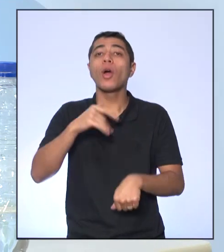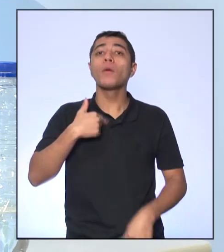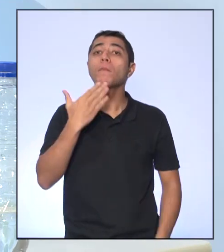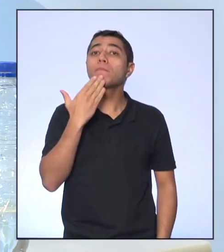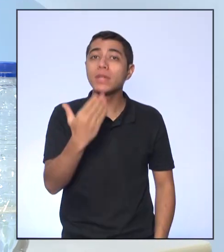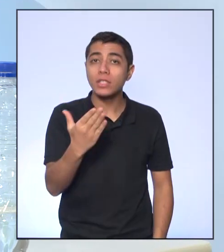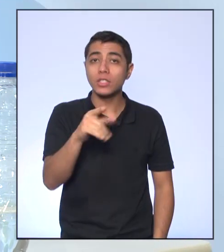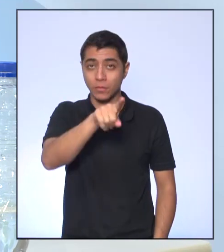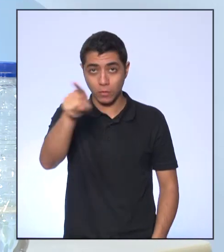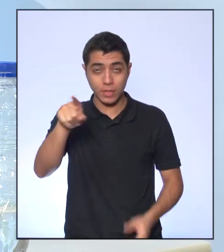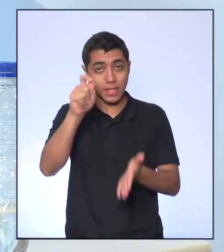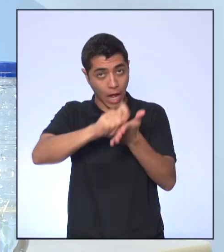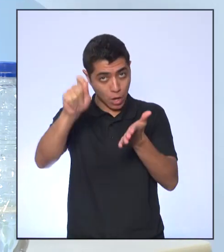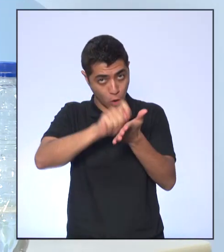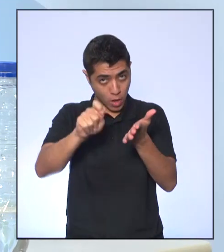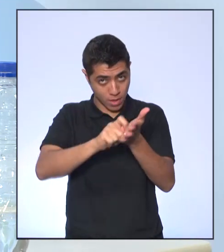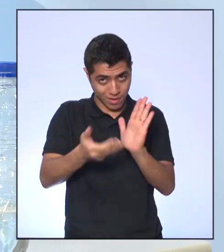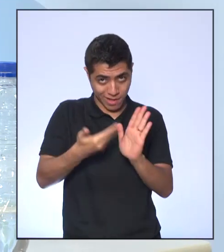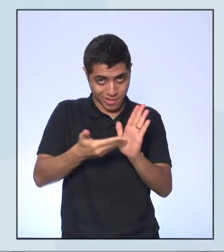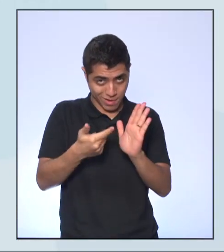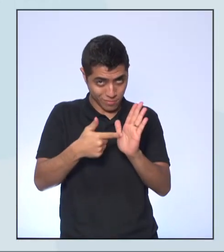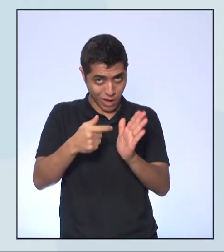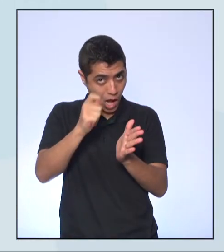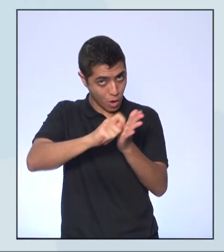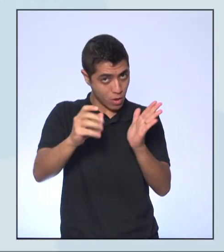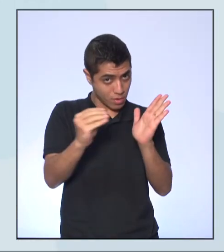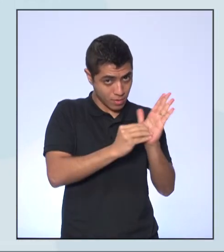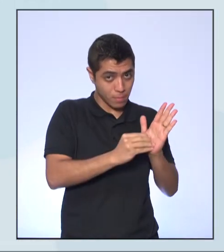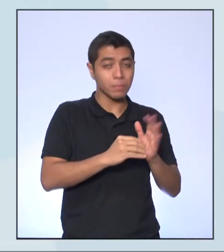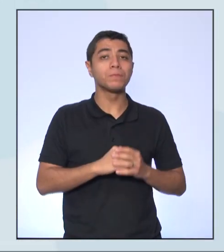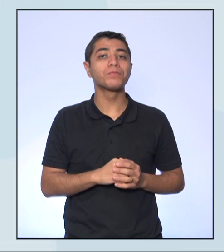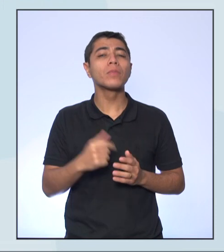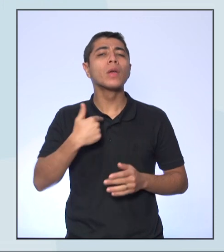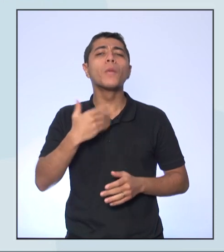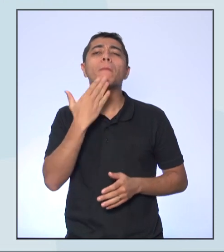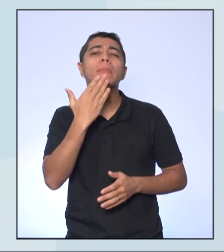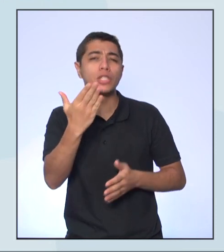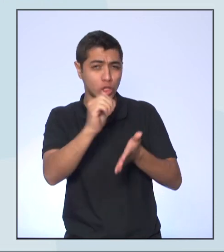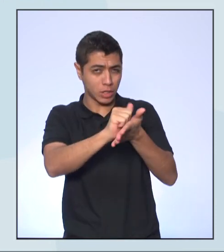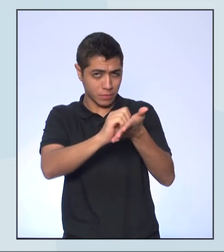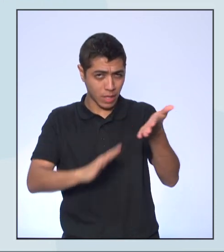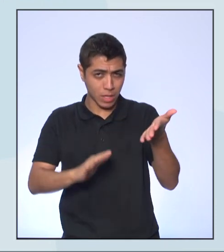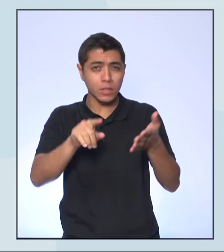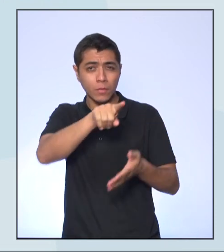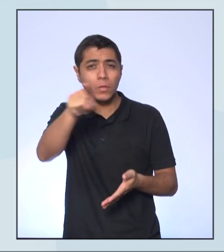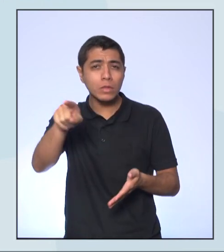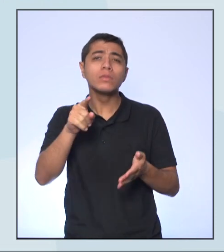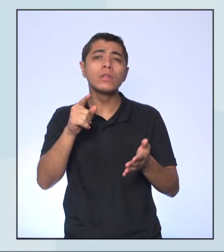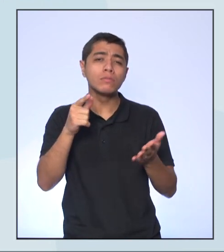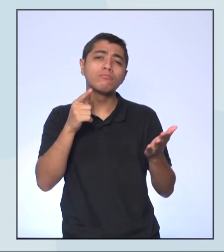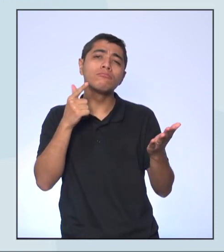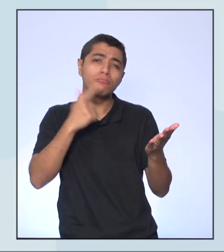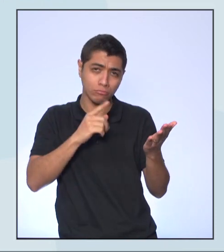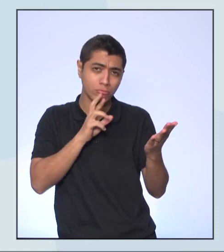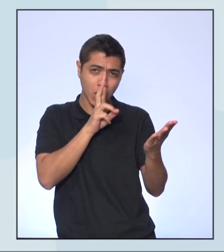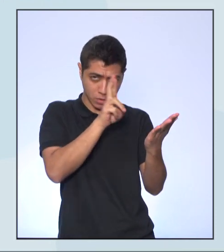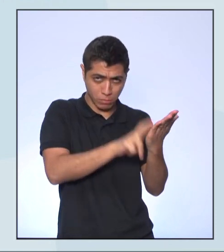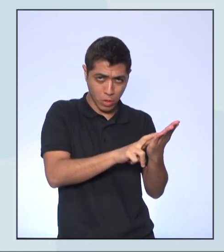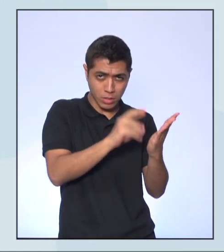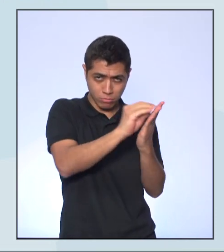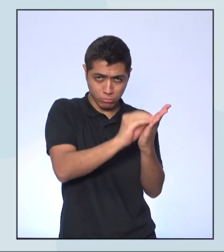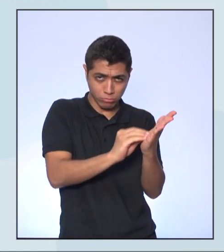para depois eu conseguir o feedback. Vocês conseguiram realizar as atividades? O que vocês acharam dessa